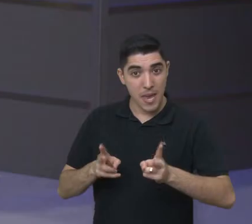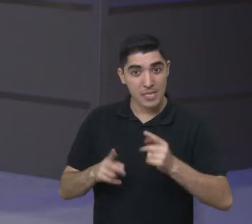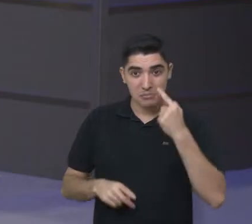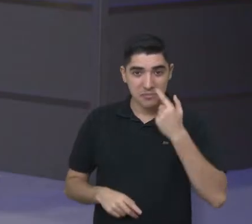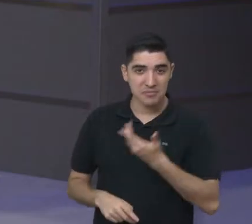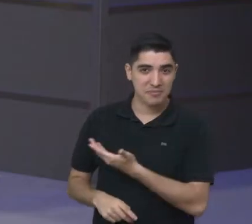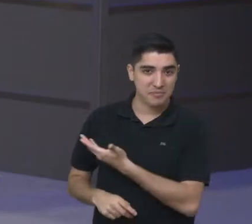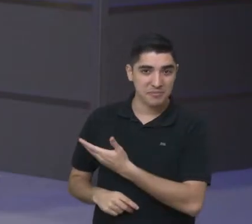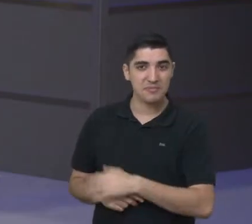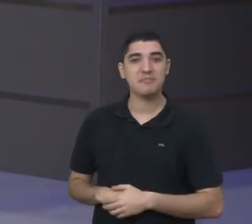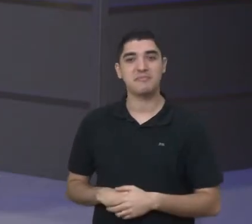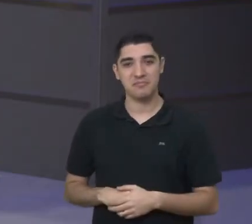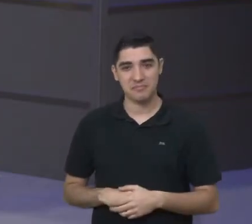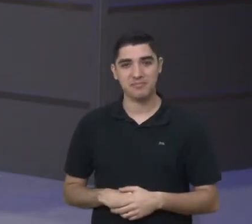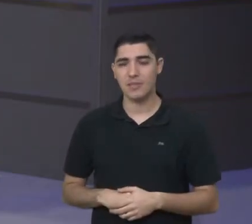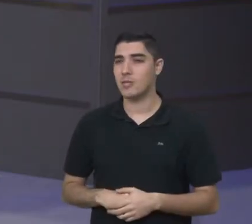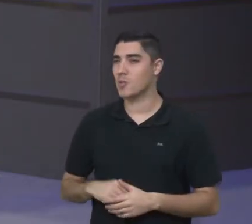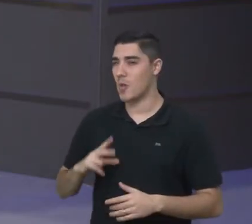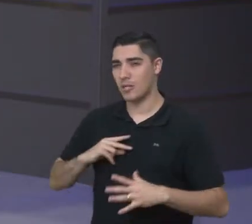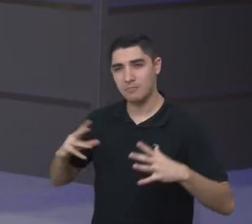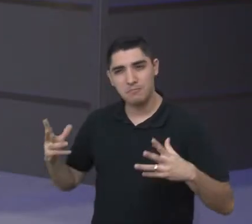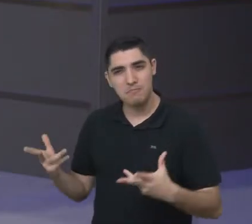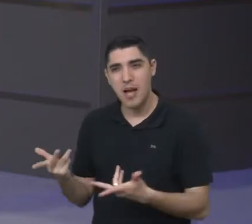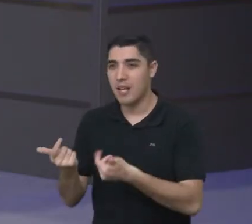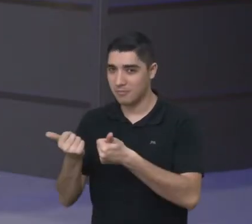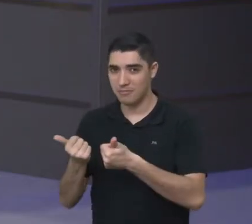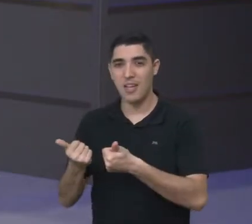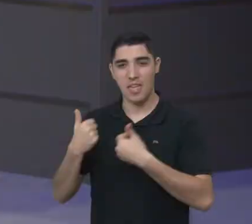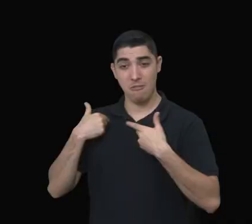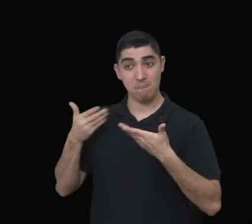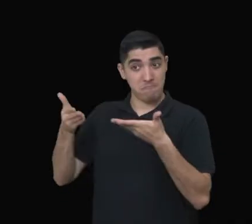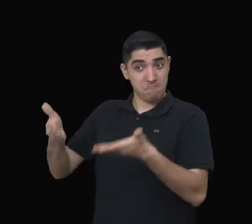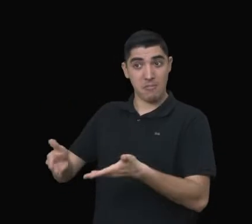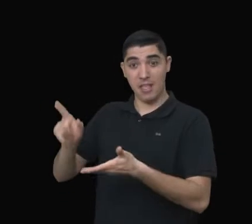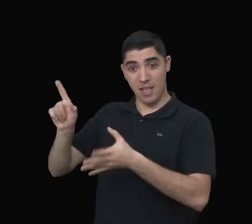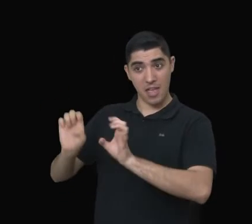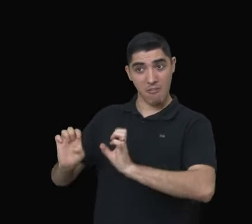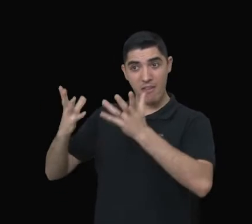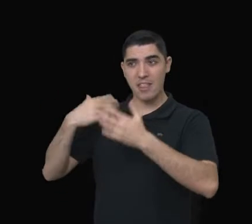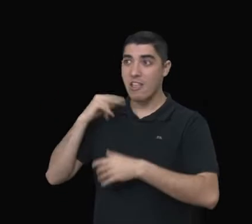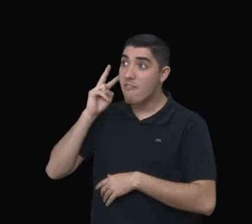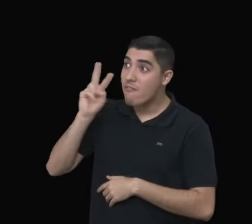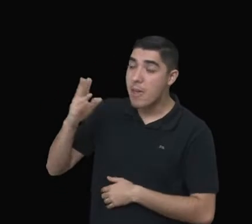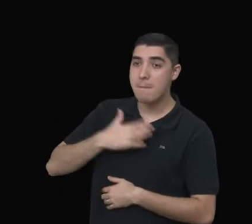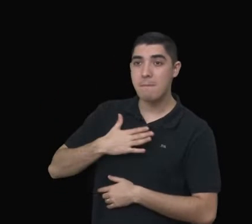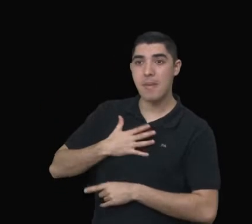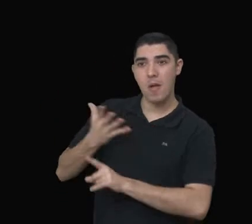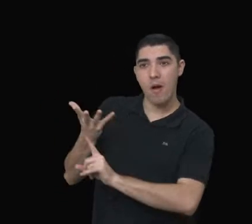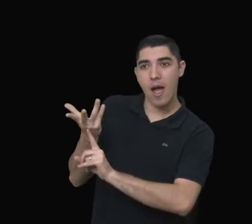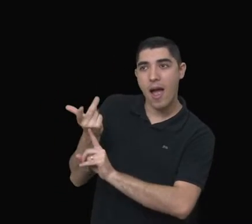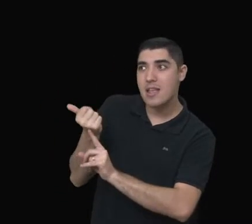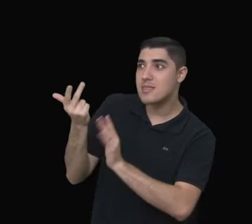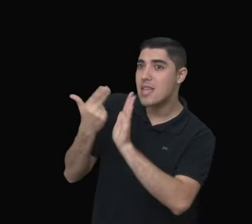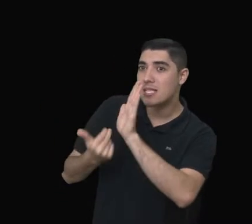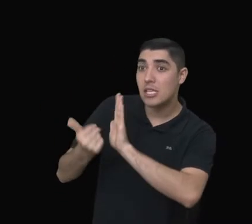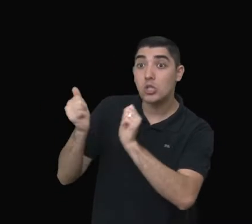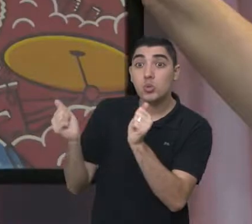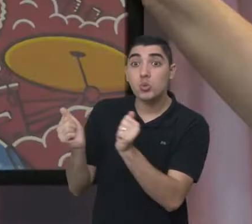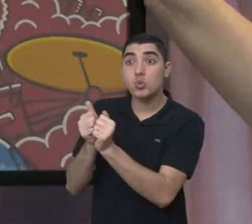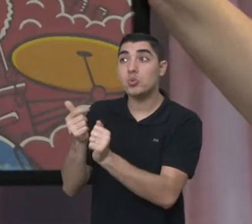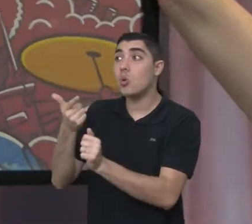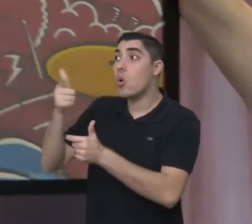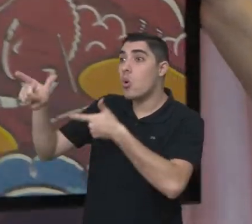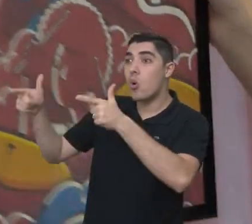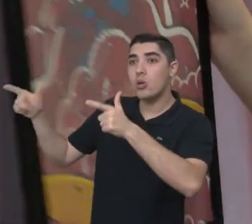mesmo. Aí, ó. Foi incrível estar no festival, ir lá e poder ver minha arte ao lado de outros